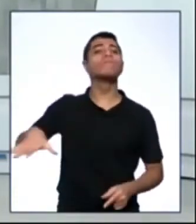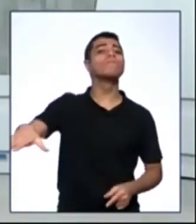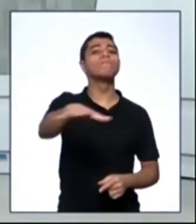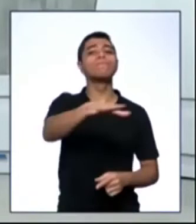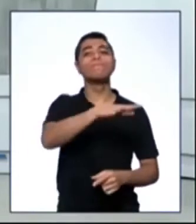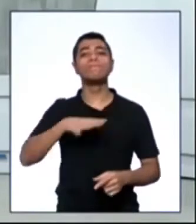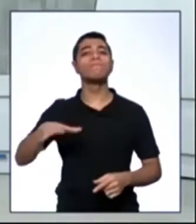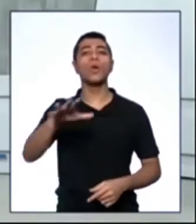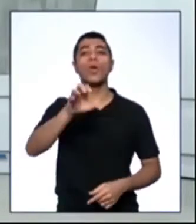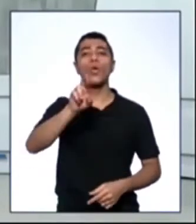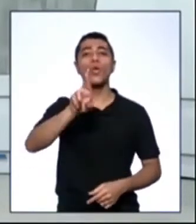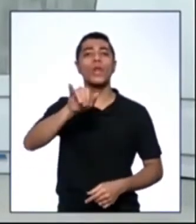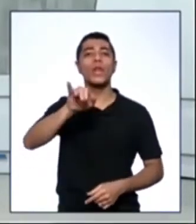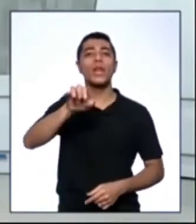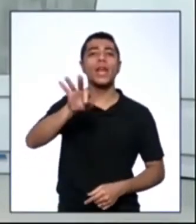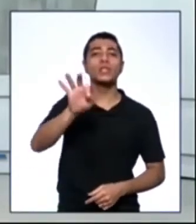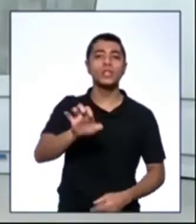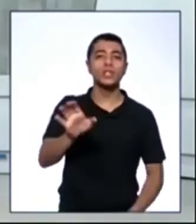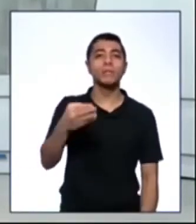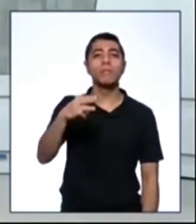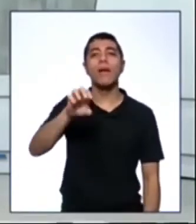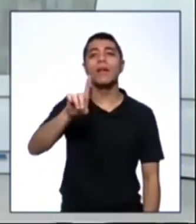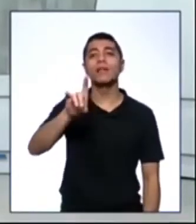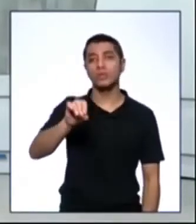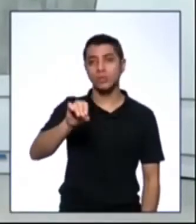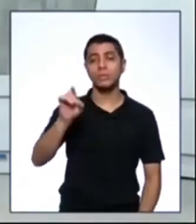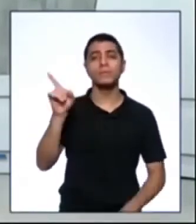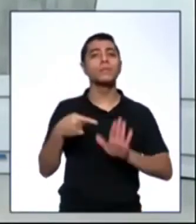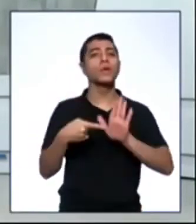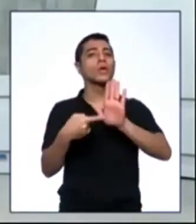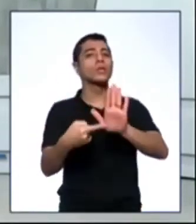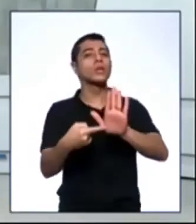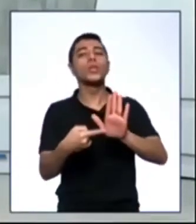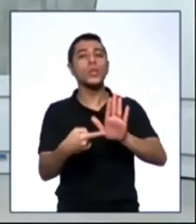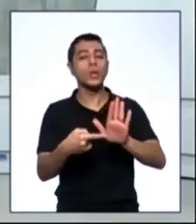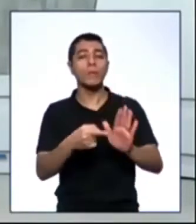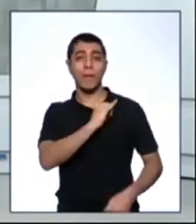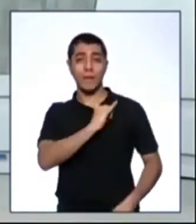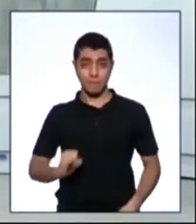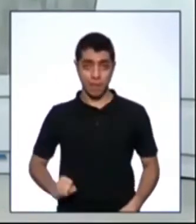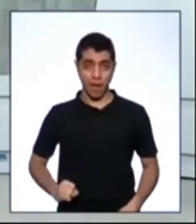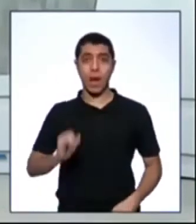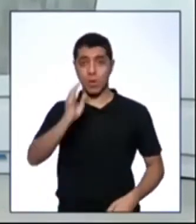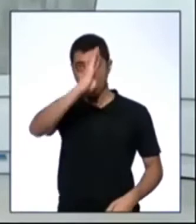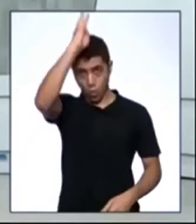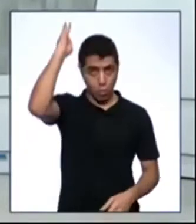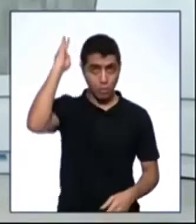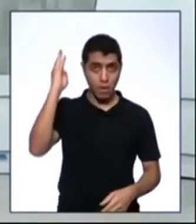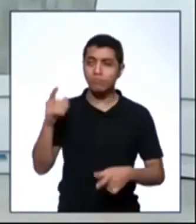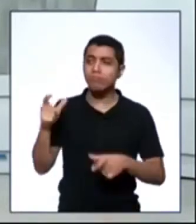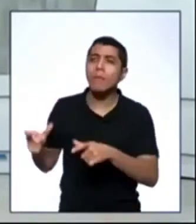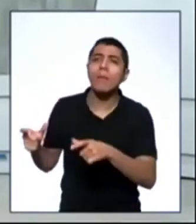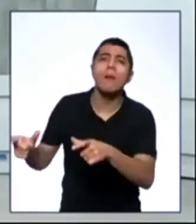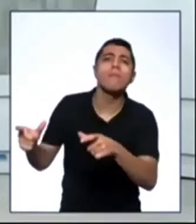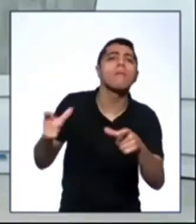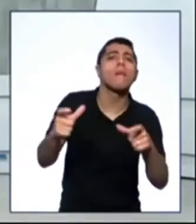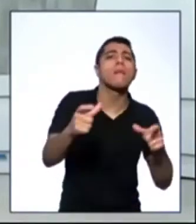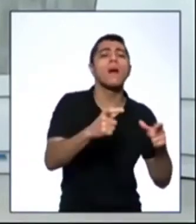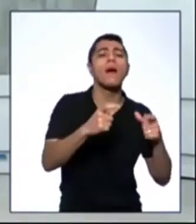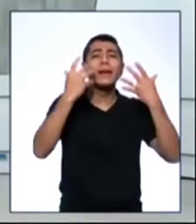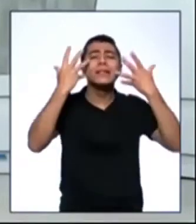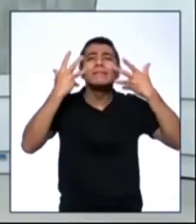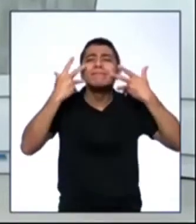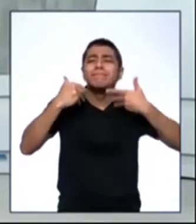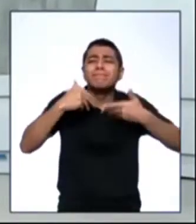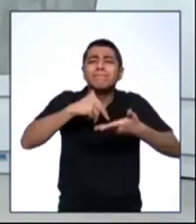que fala e que mostra o tanto de bicho diferente que tem dentro do Império Romano. Olha pra mim agora, presta atenção, vem cá. Por que dentro do Império Romano